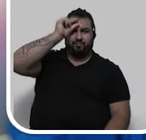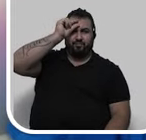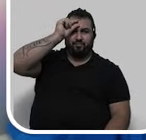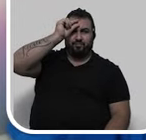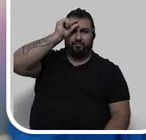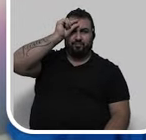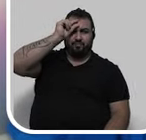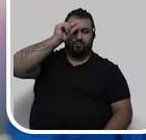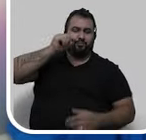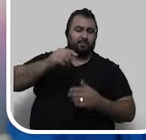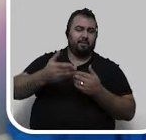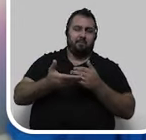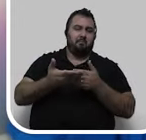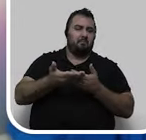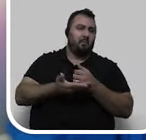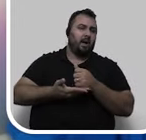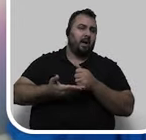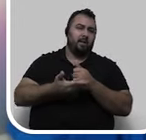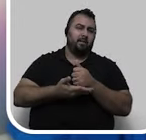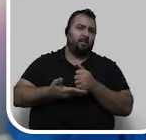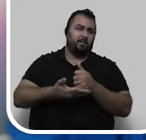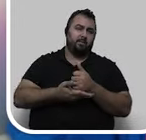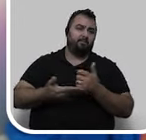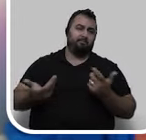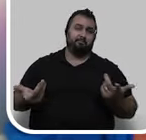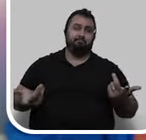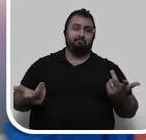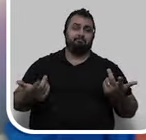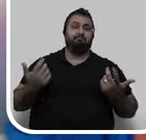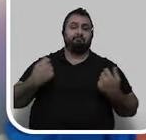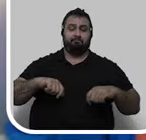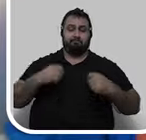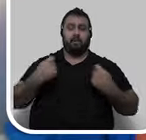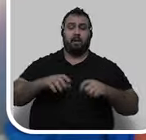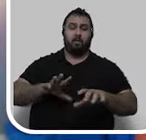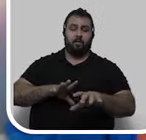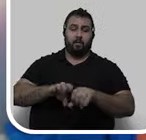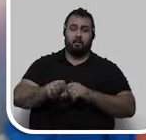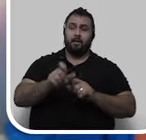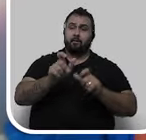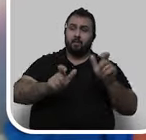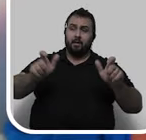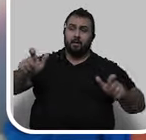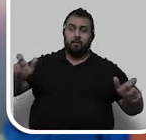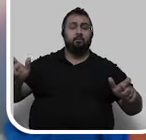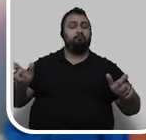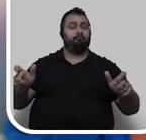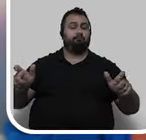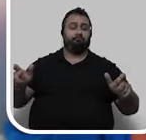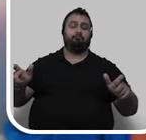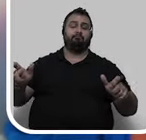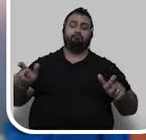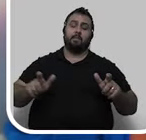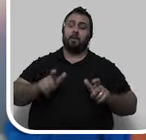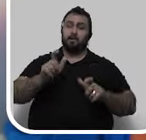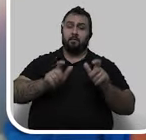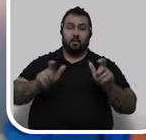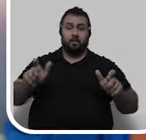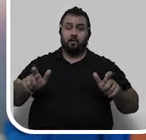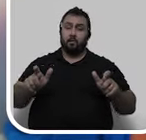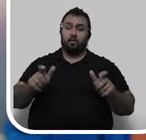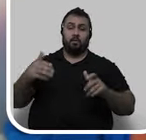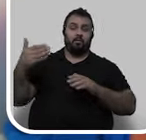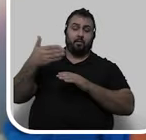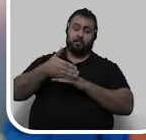uma necessidade muito grande de formar pessoas, porque as pessoas chegam, todos